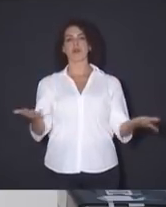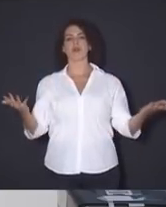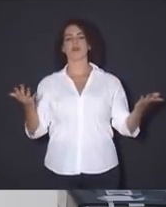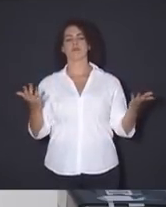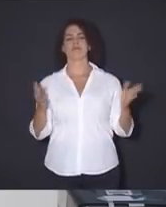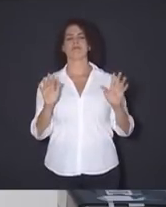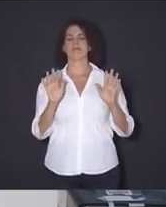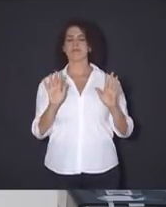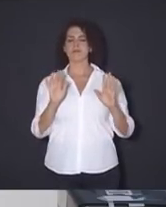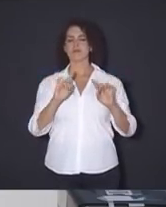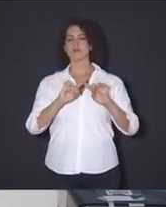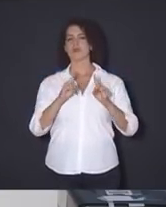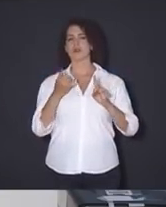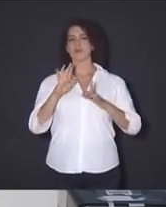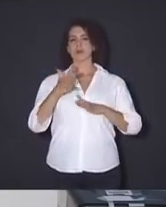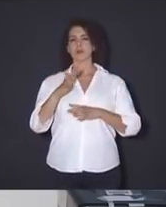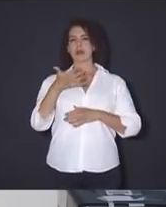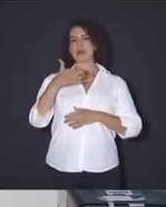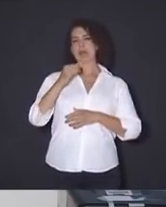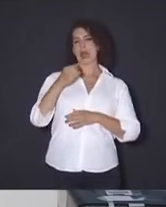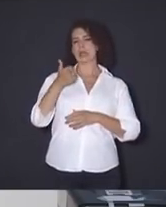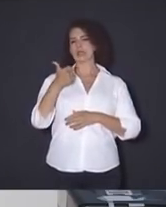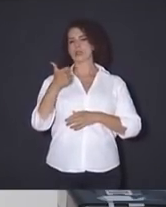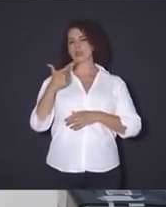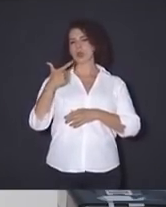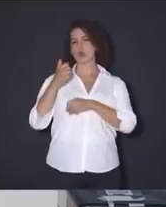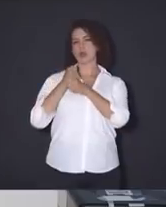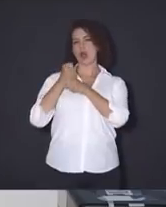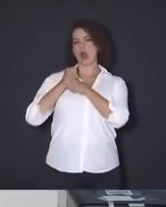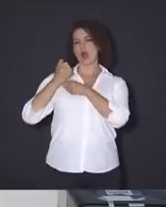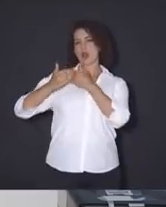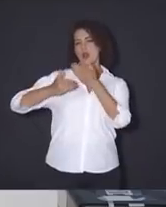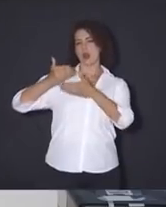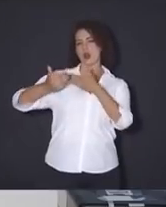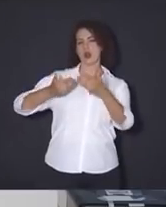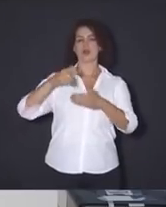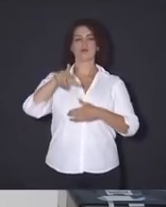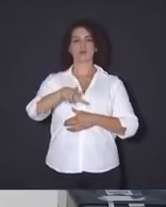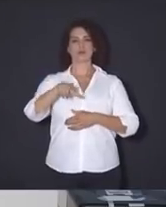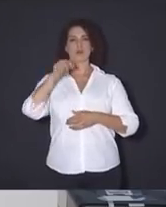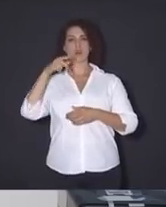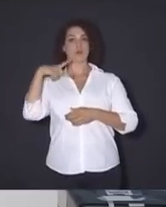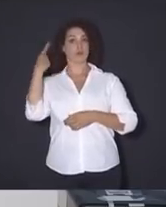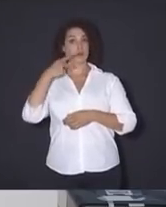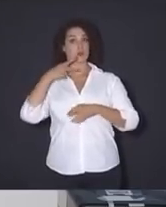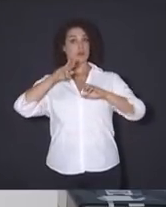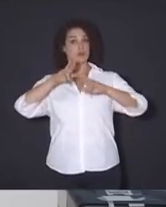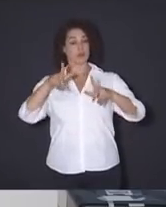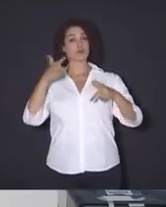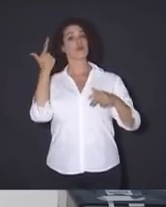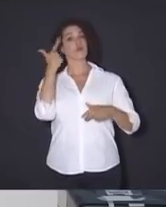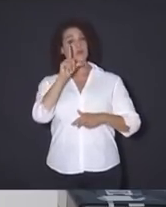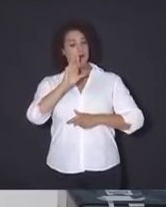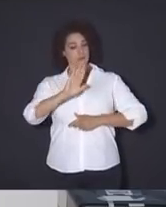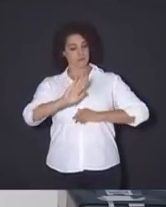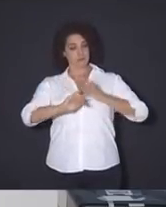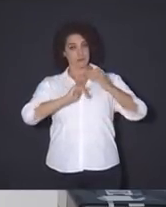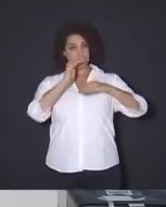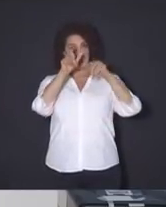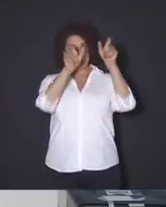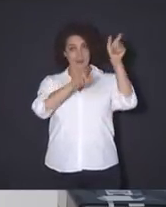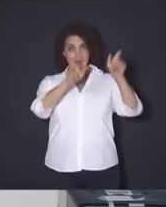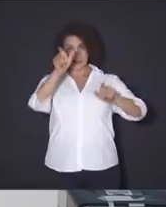últimos 10 12 anos com a política de que não há outra escolha política foi possível você crescer e gerar